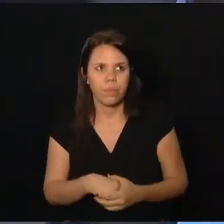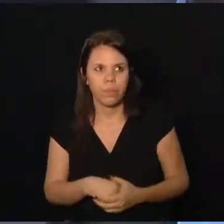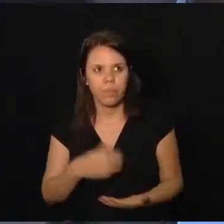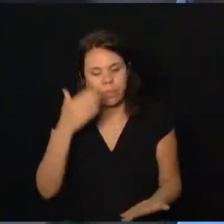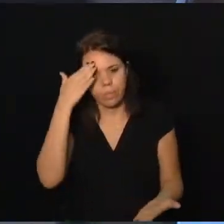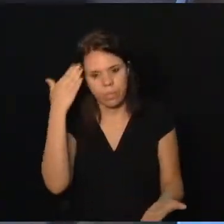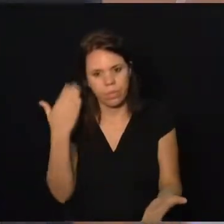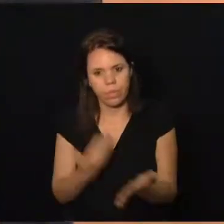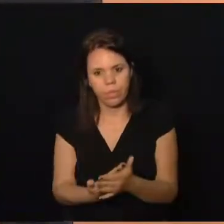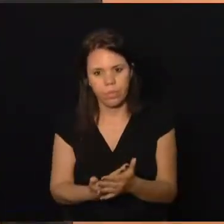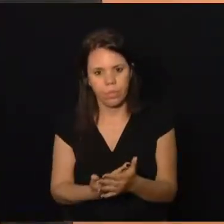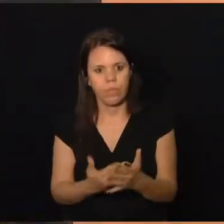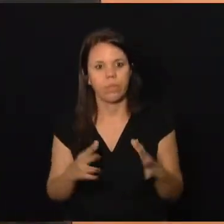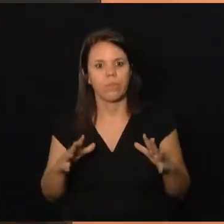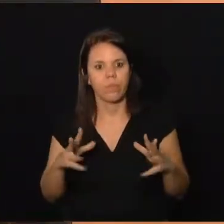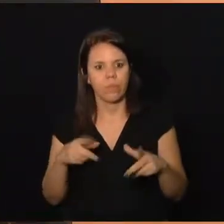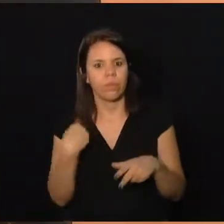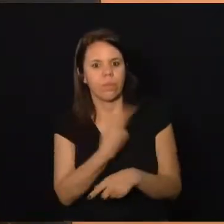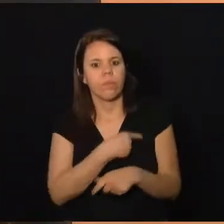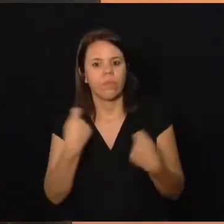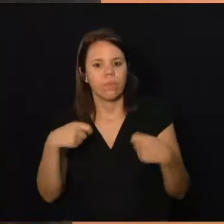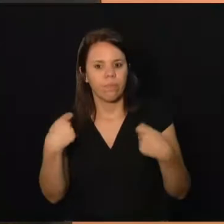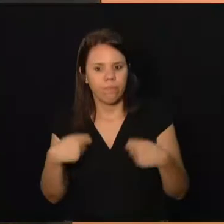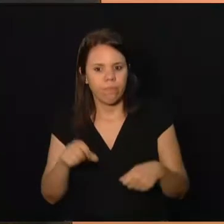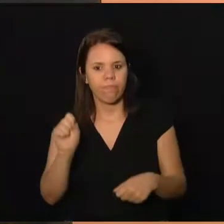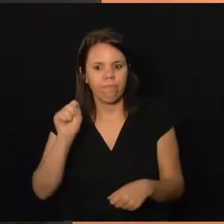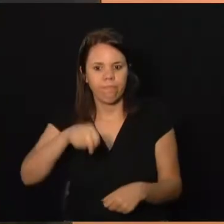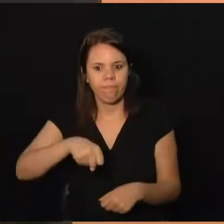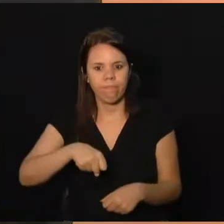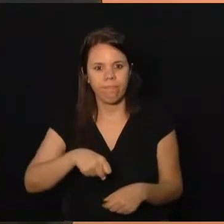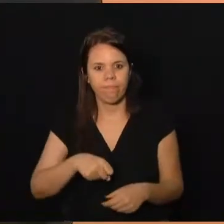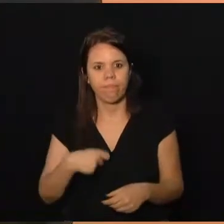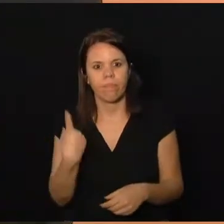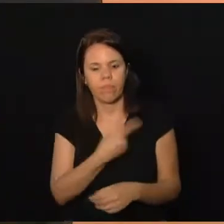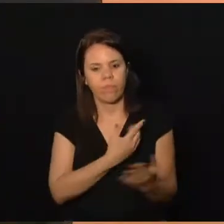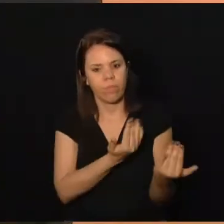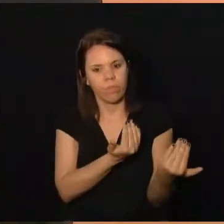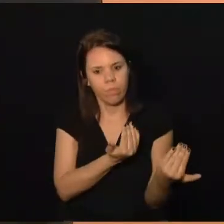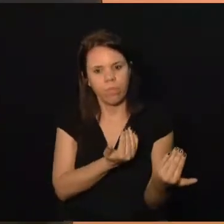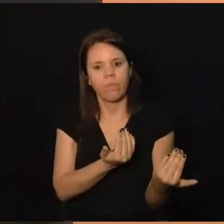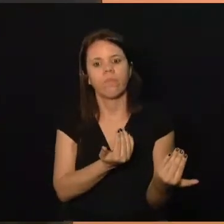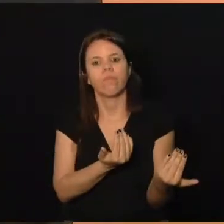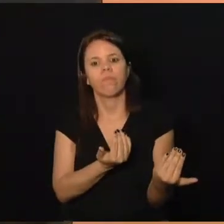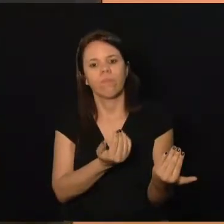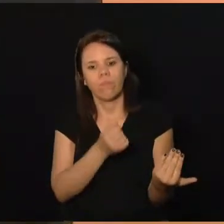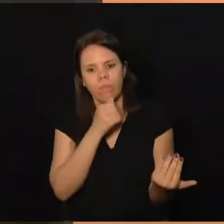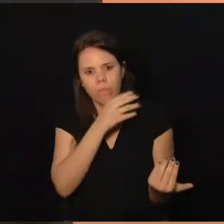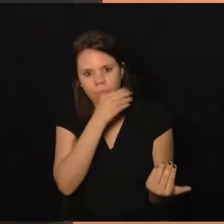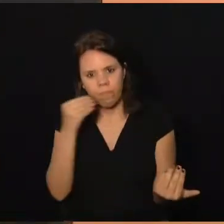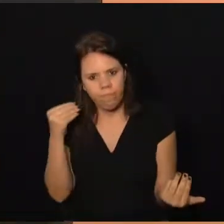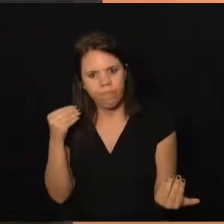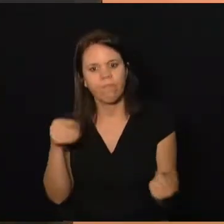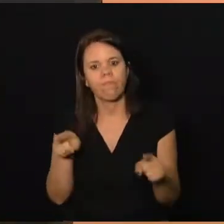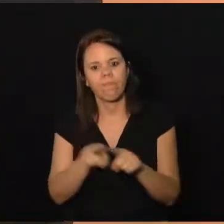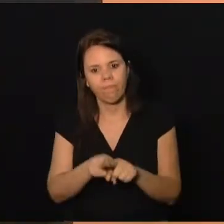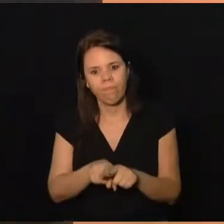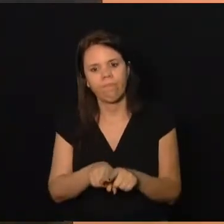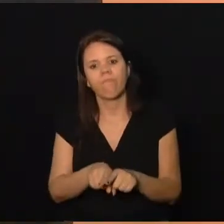acredito que isso é tudo que nós precisamos, né? Os nossos jovens adolescentes estão